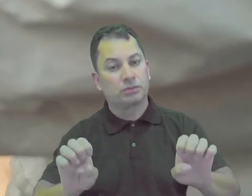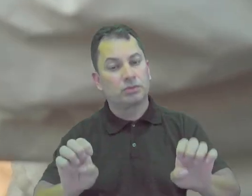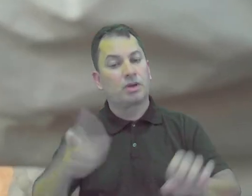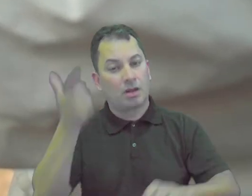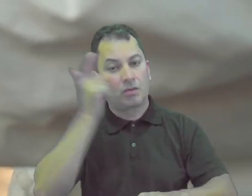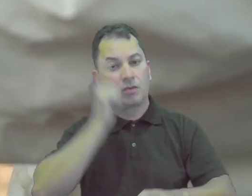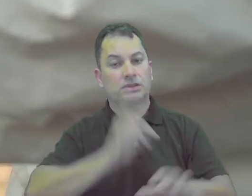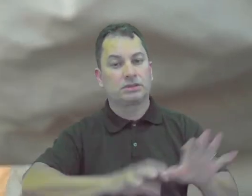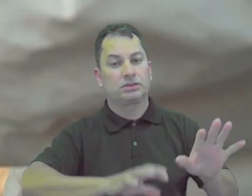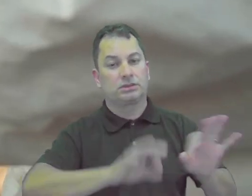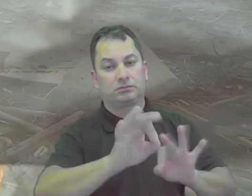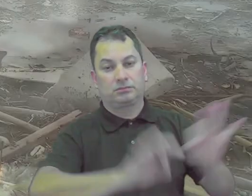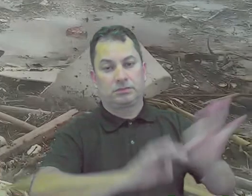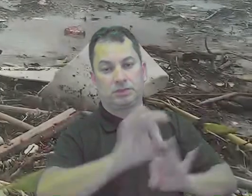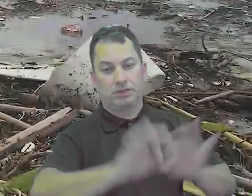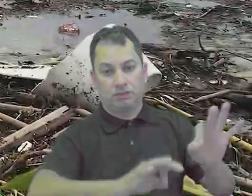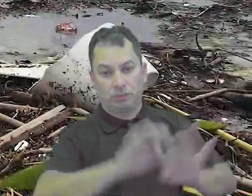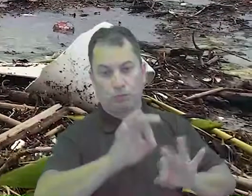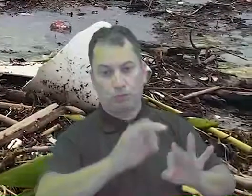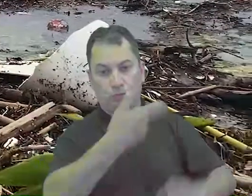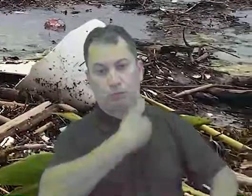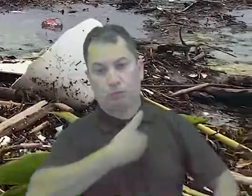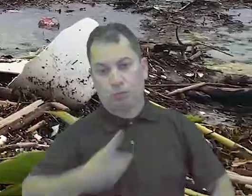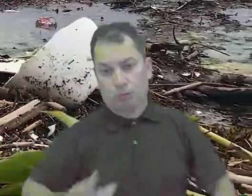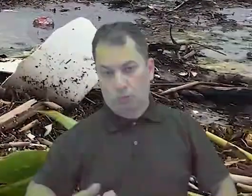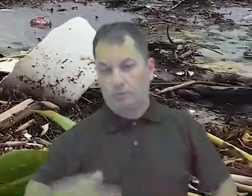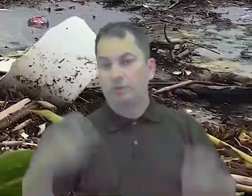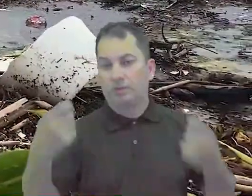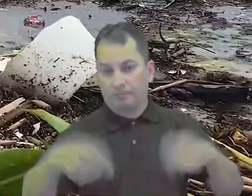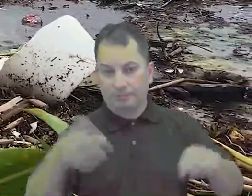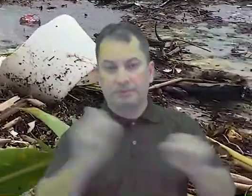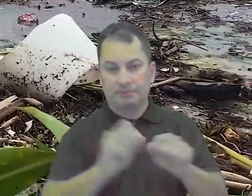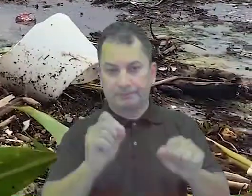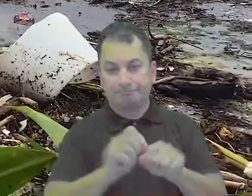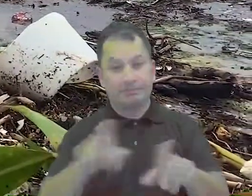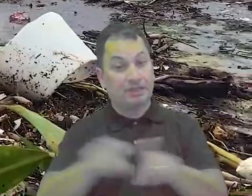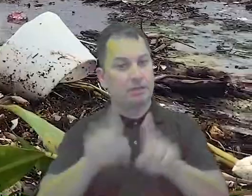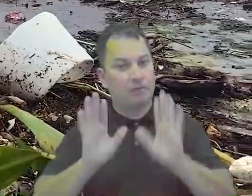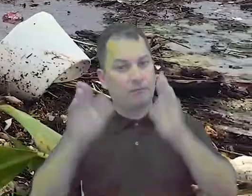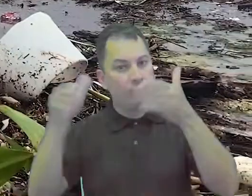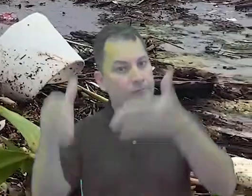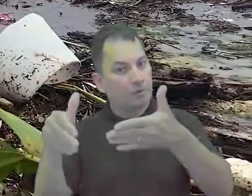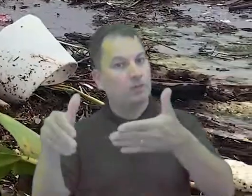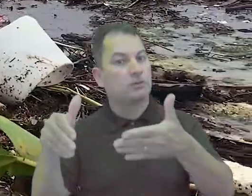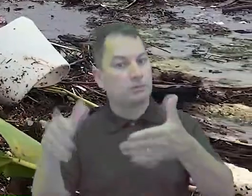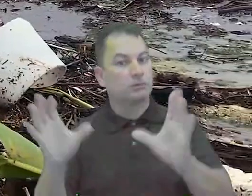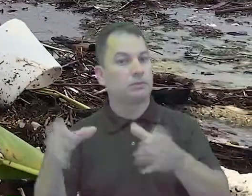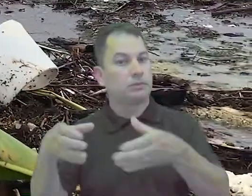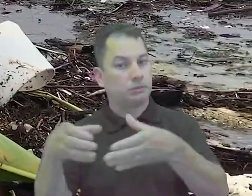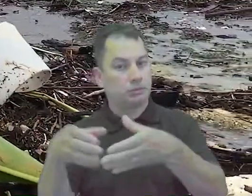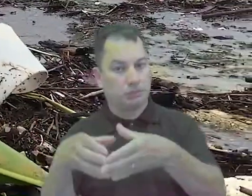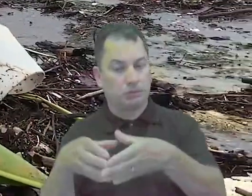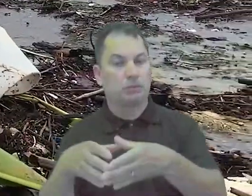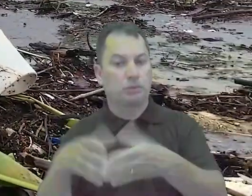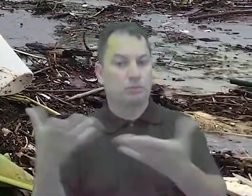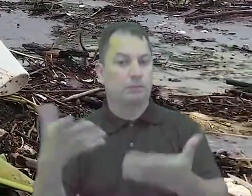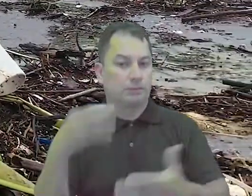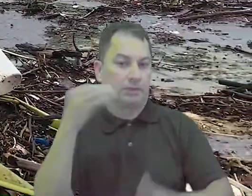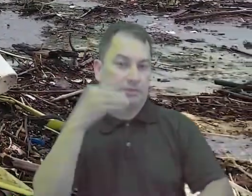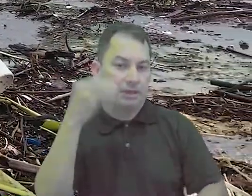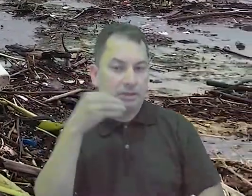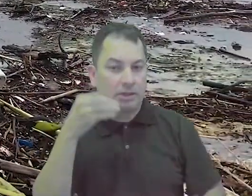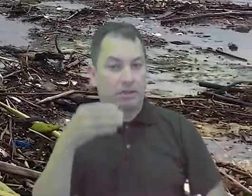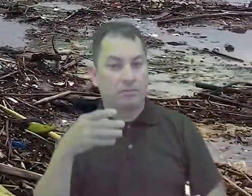fazer parte do plano de governo. Vimos que um olhar próximo aos grupos mais vulneráveis é fundamental para que vidas